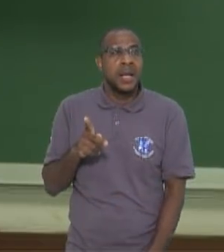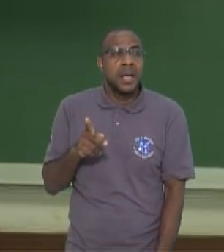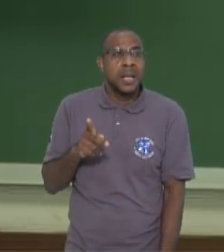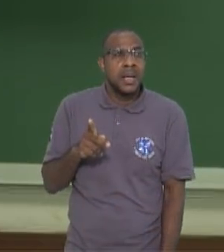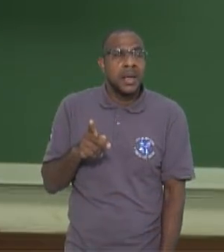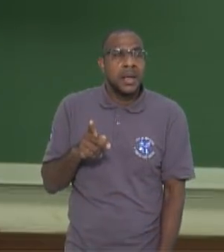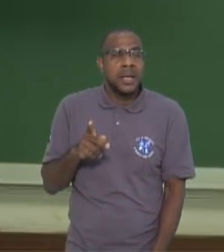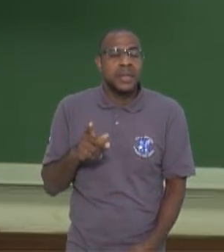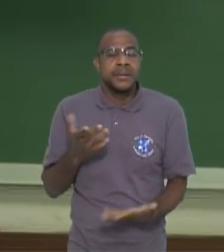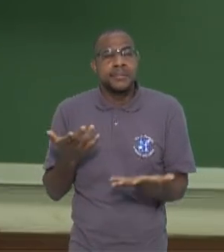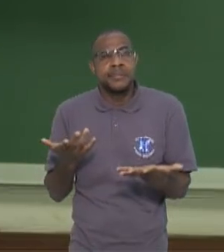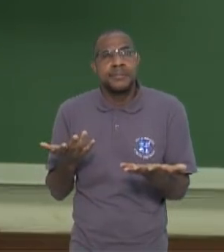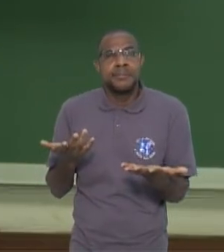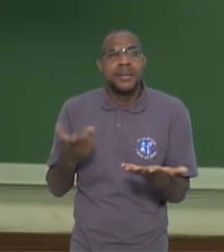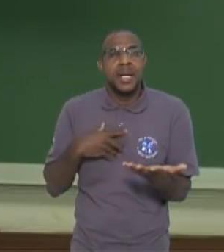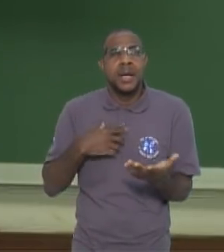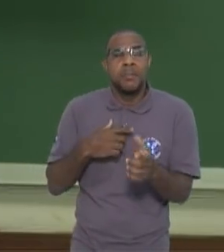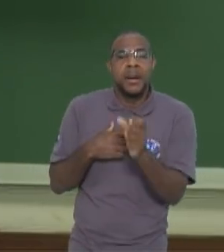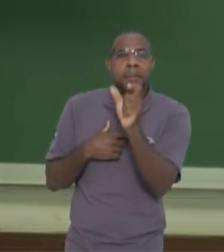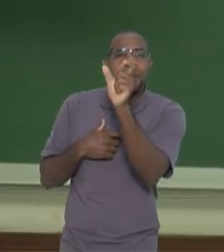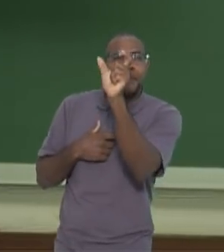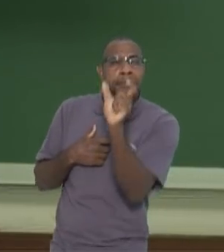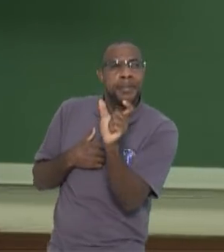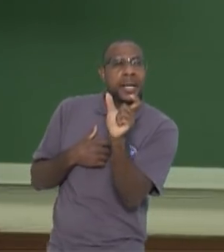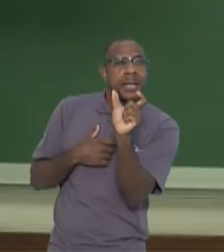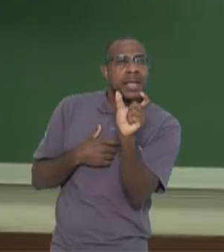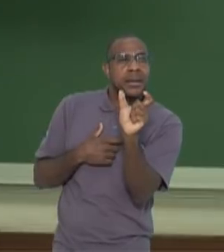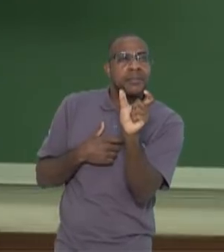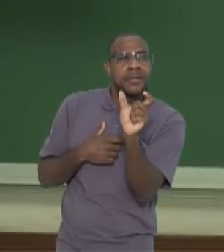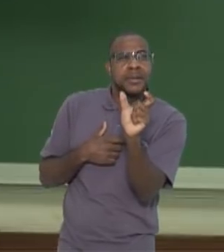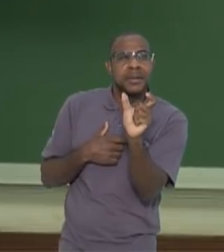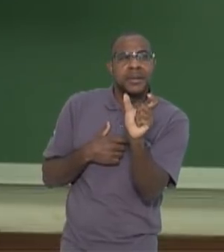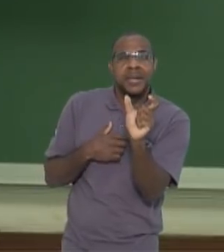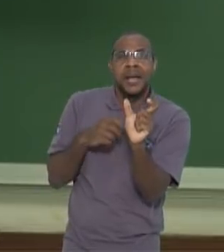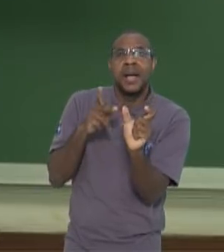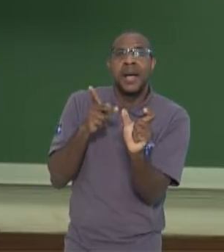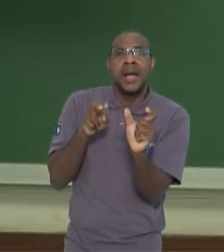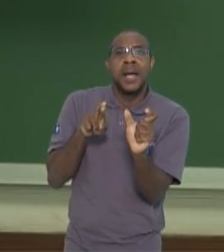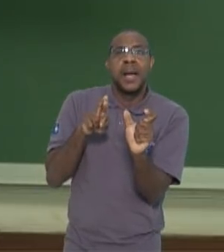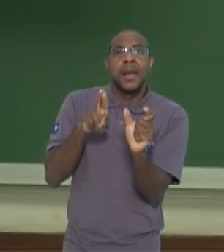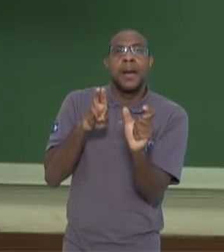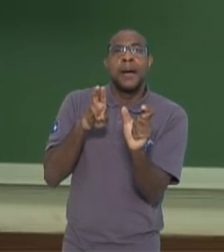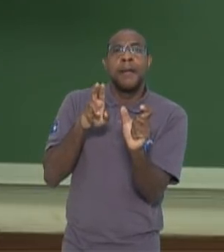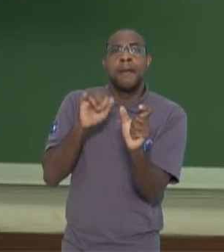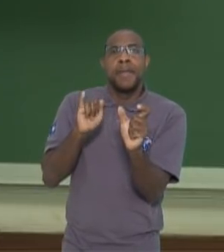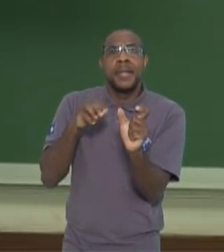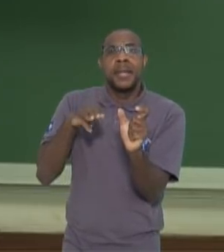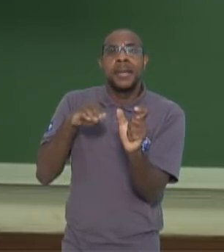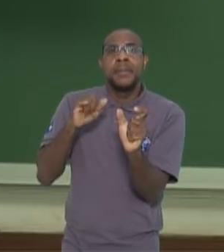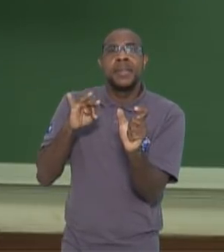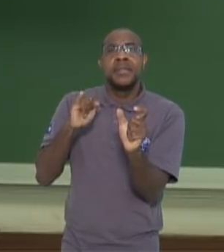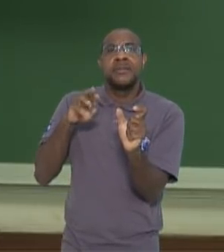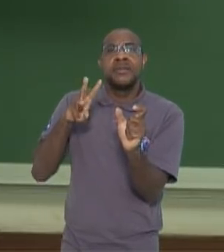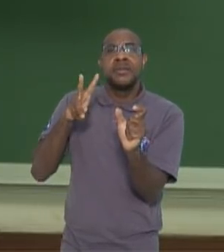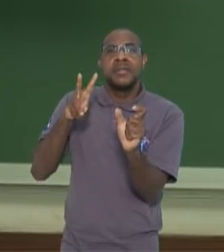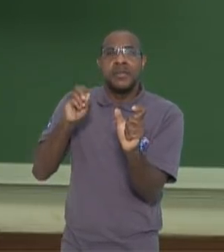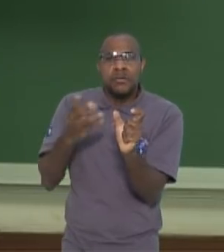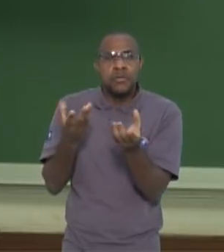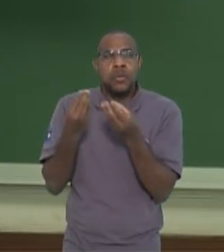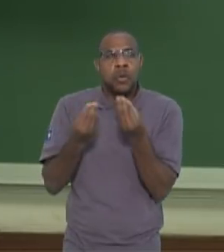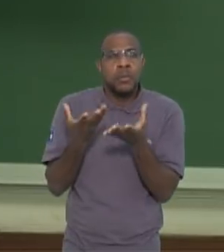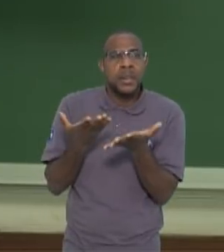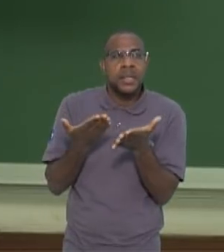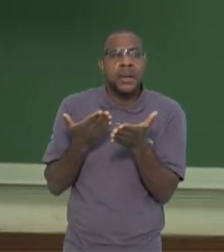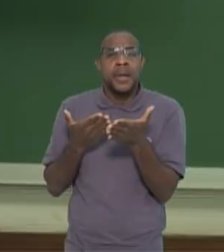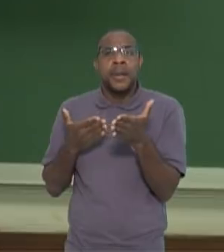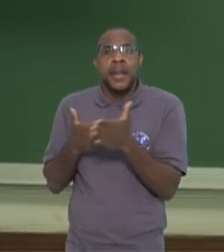algo ruim, algo menos evoluído, mas não, eu usei primitivo só porque eles estão mais no início da humanidade, né? Já são